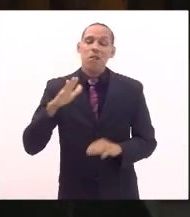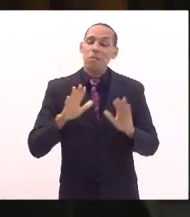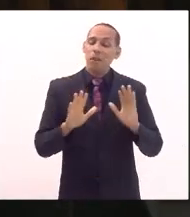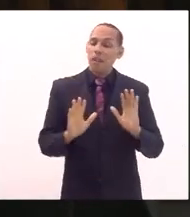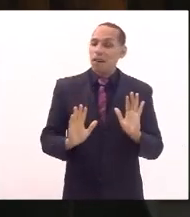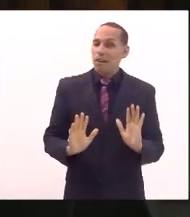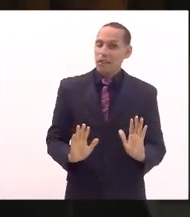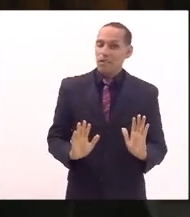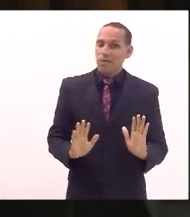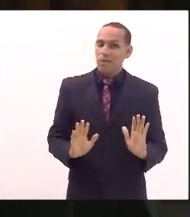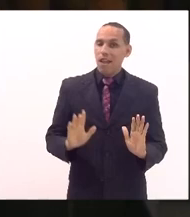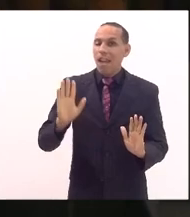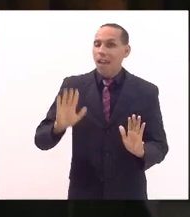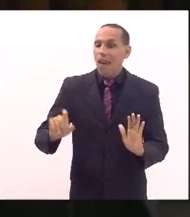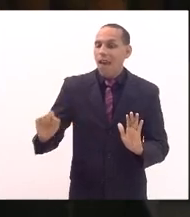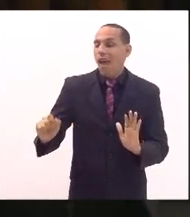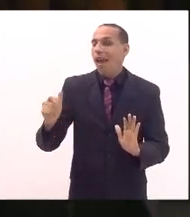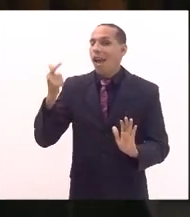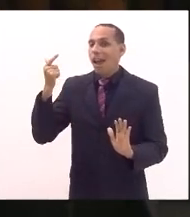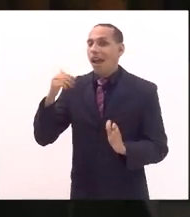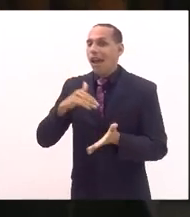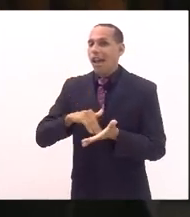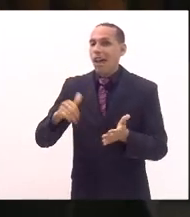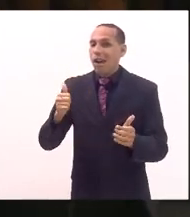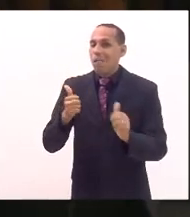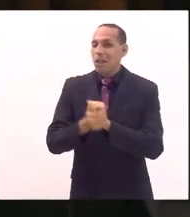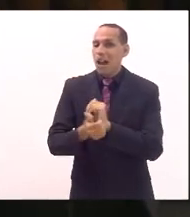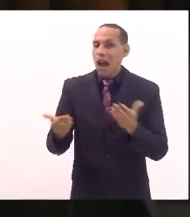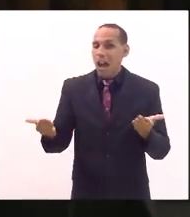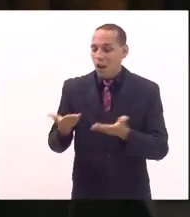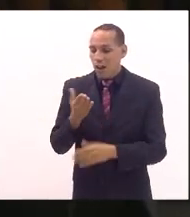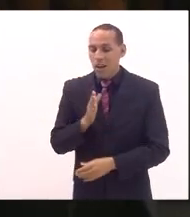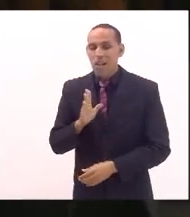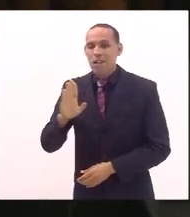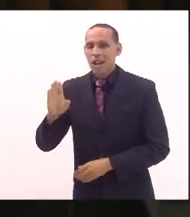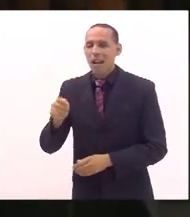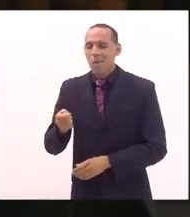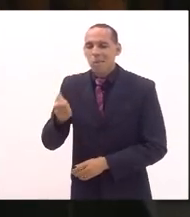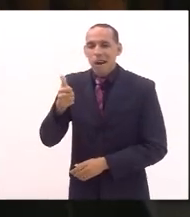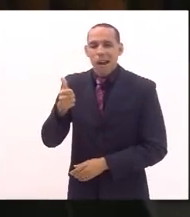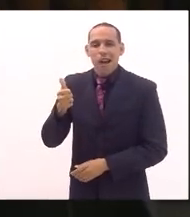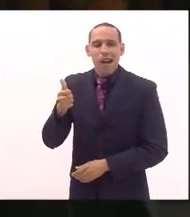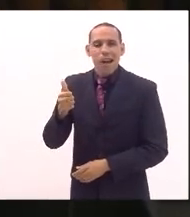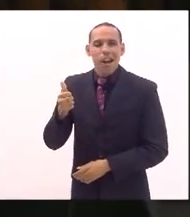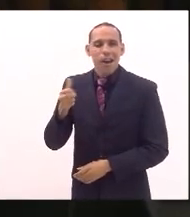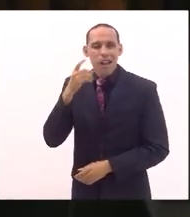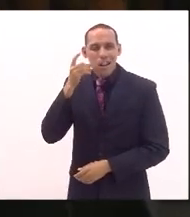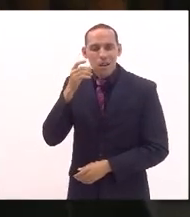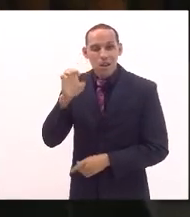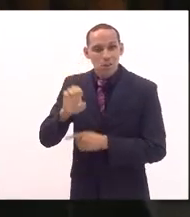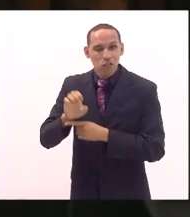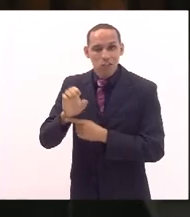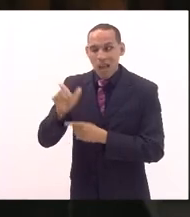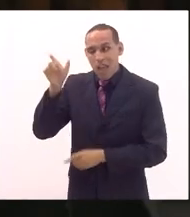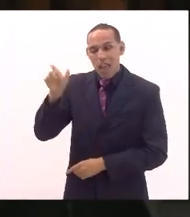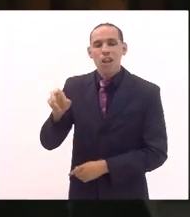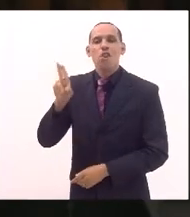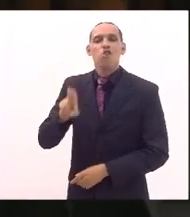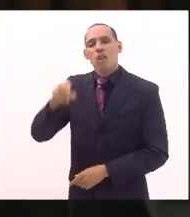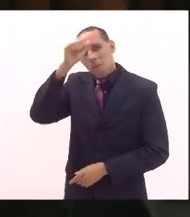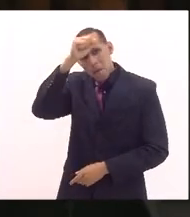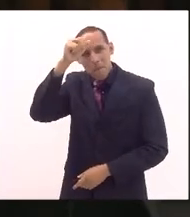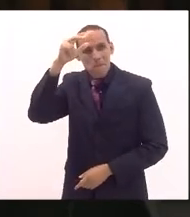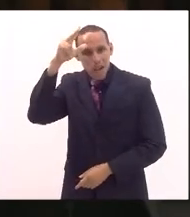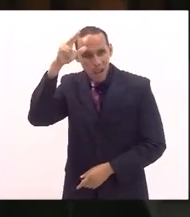de um vez secretário de esportes hoje pré-candidato a deputado estadual que utiliza a máquina da prefeitura